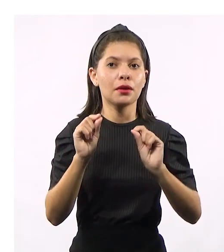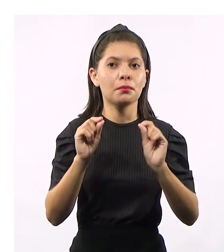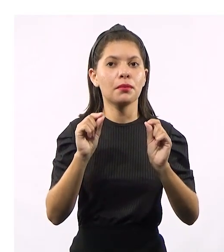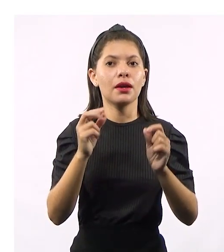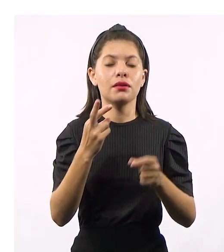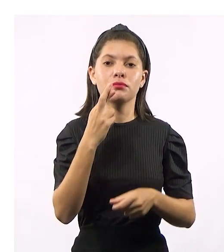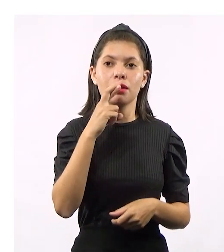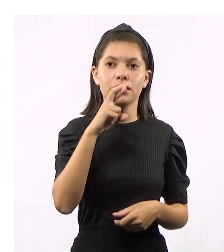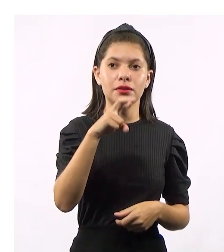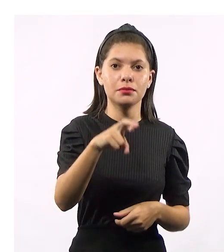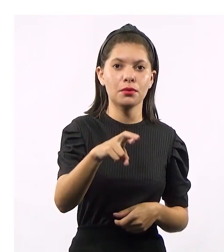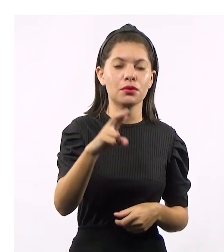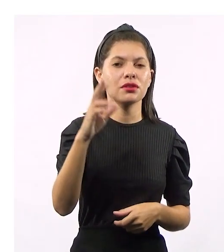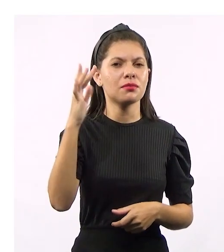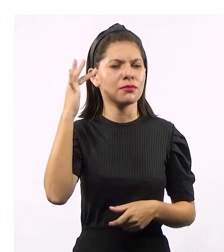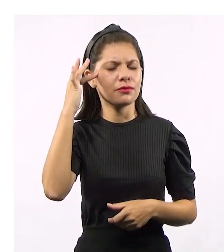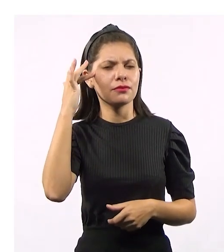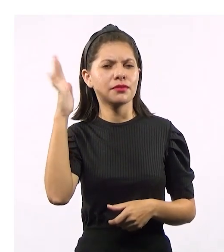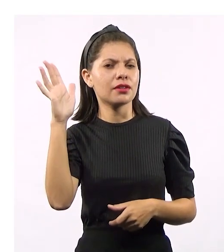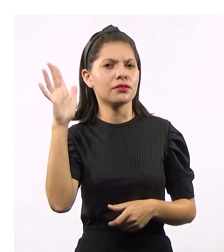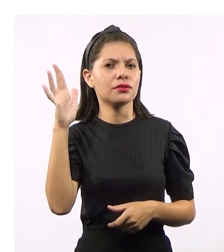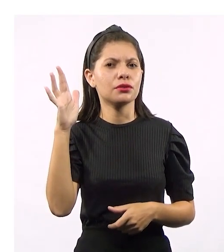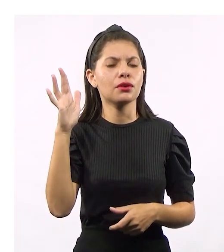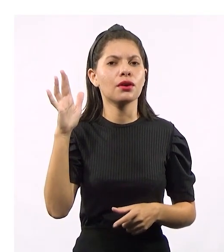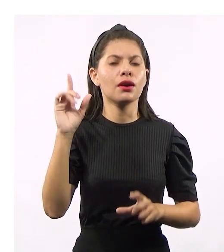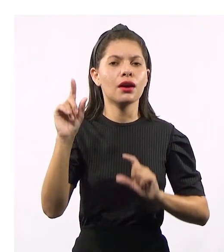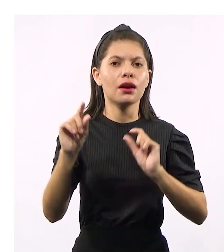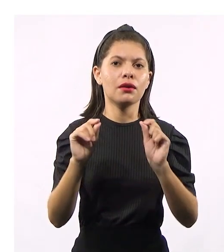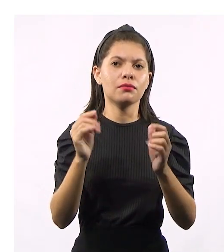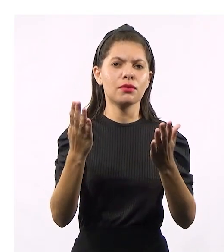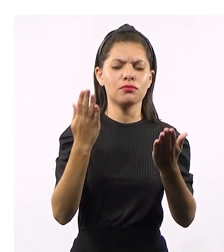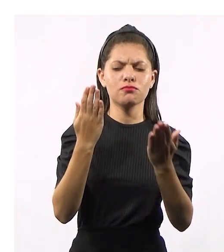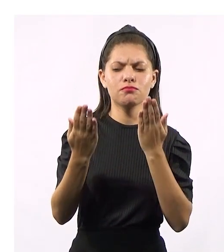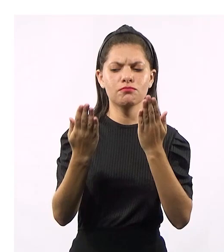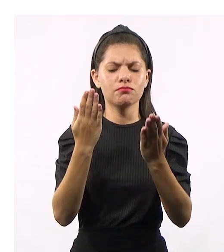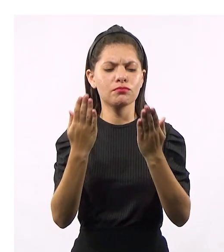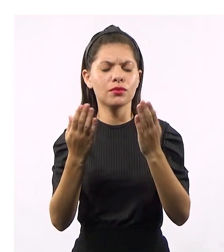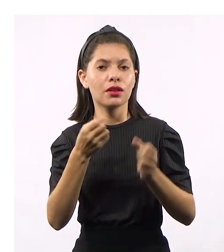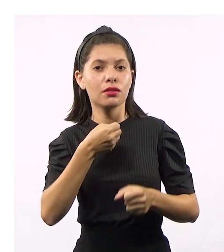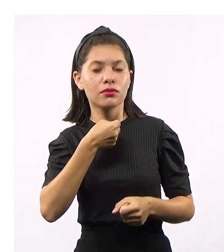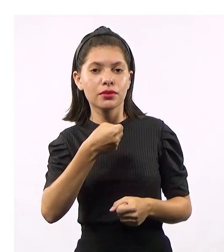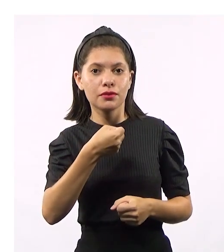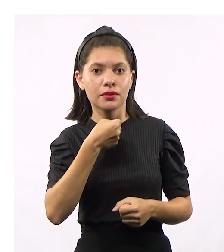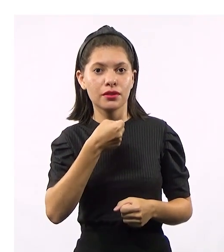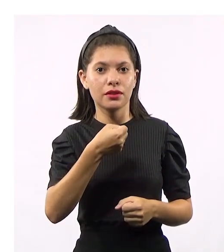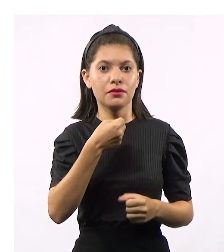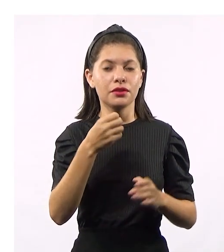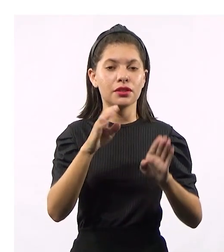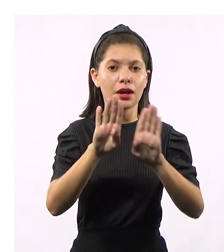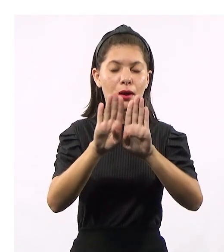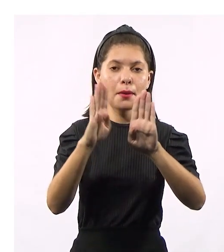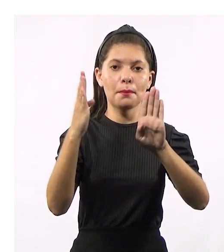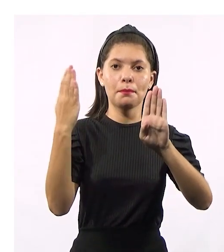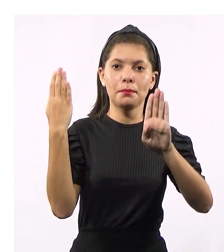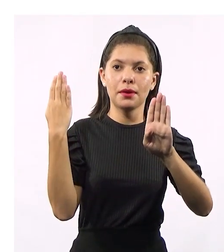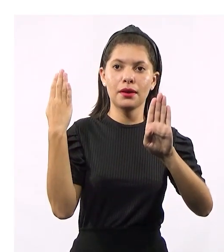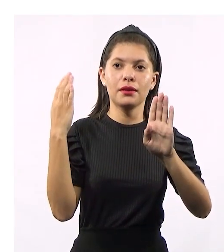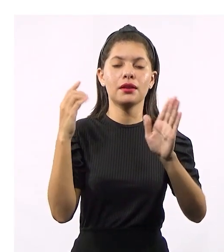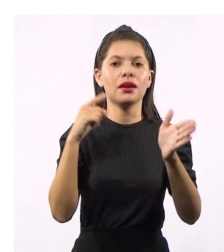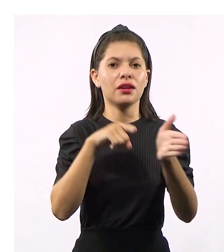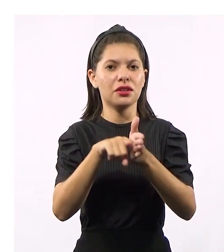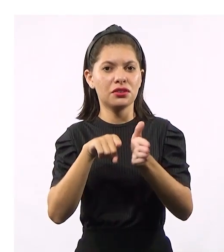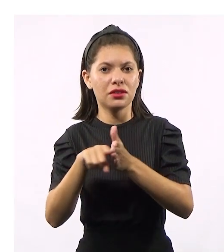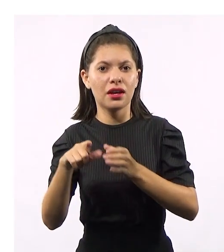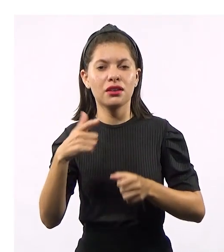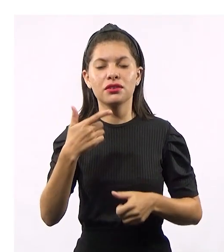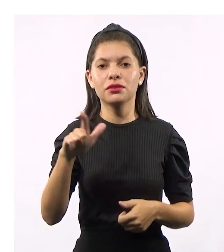padronizar as respostas para facilitar a comparação entre os entrevistados. Se eu faço uma entrevista aberta sem ser guiado por um questionário,